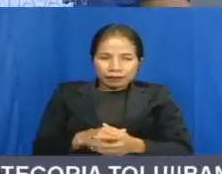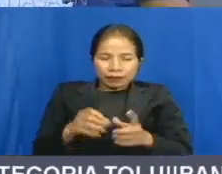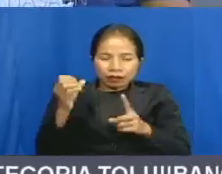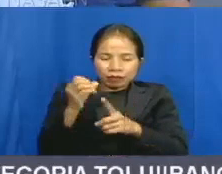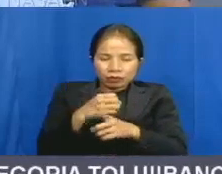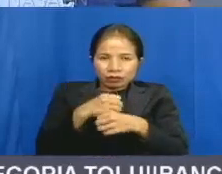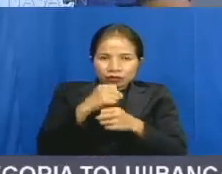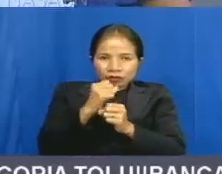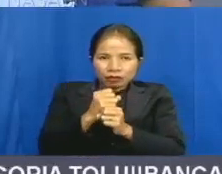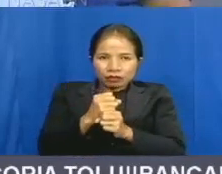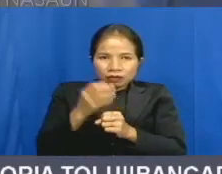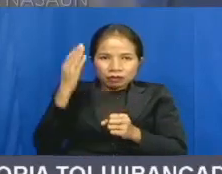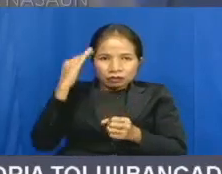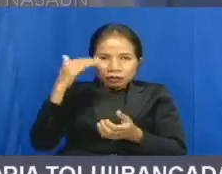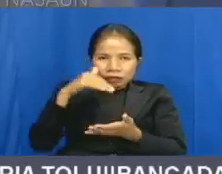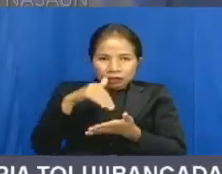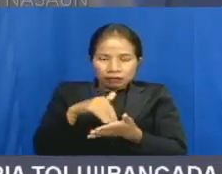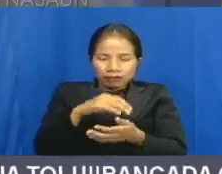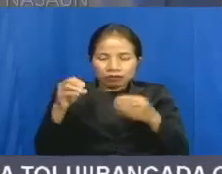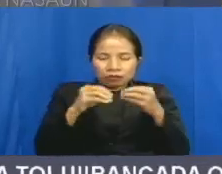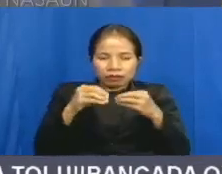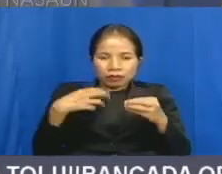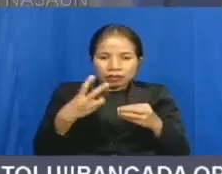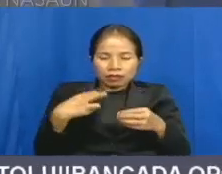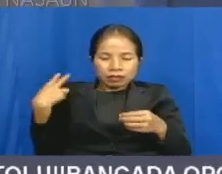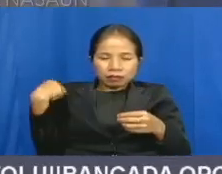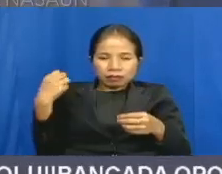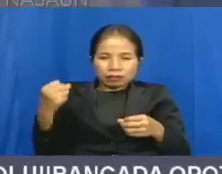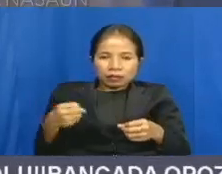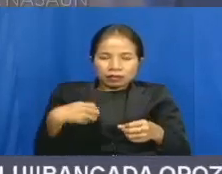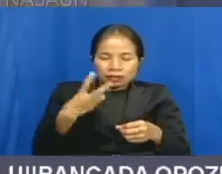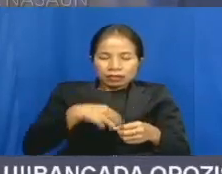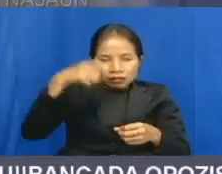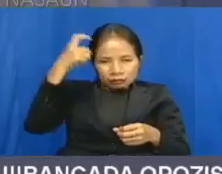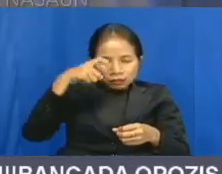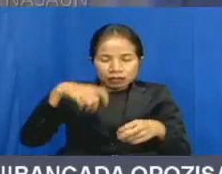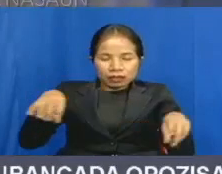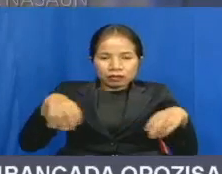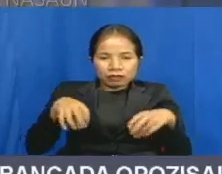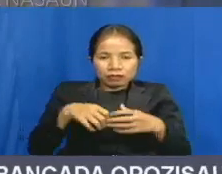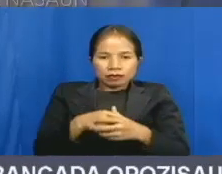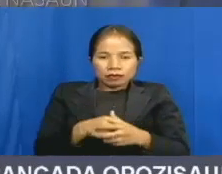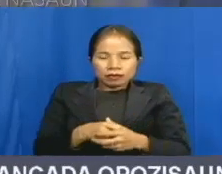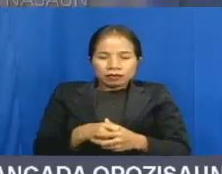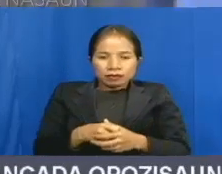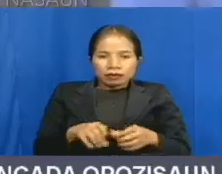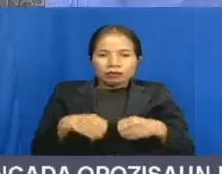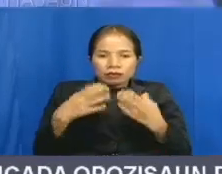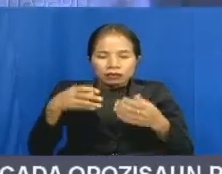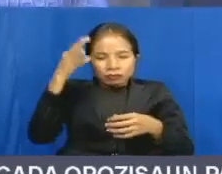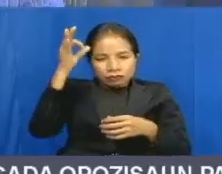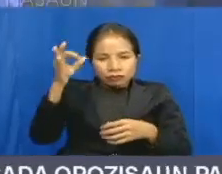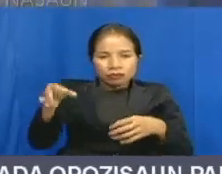halo reflexão já quando aí tem ninguém que vive rássico e tem ninguém capacidade institucional rássico a tu ensaio futuro